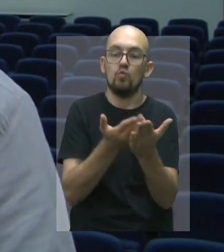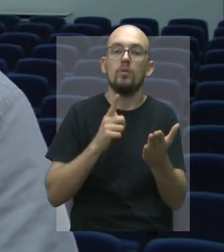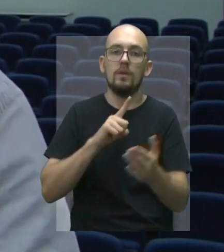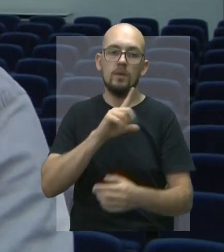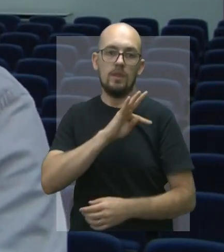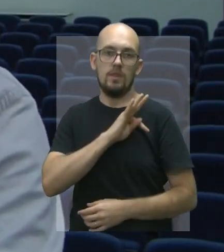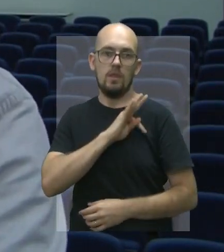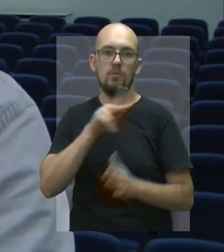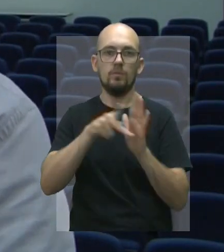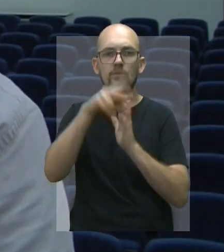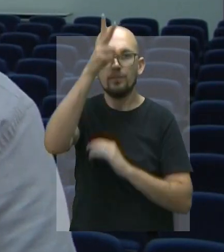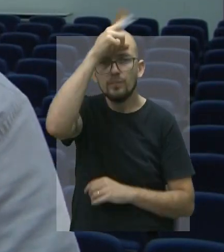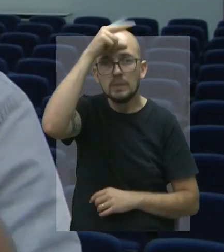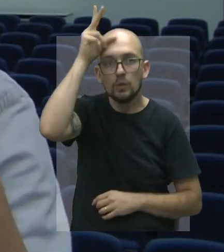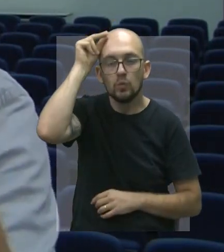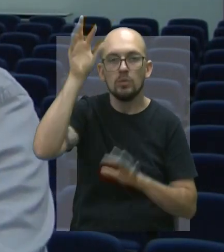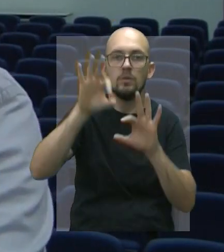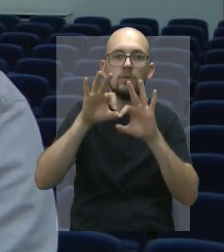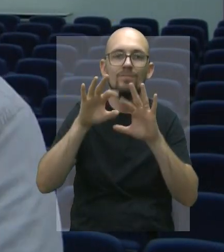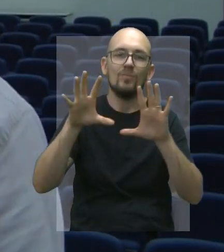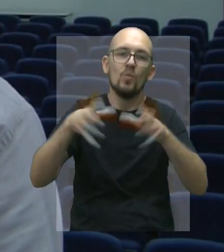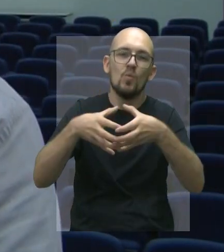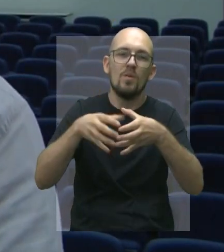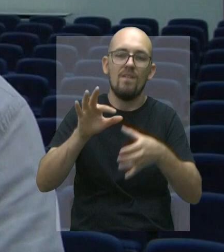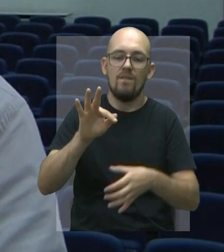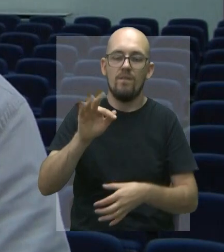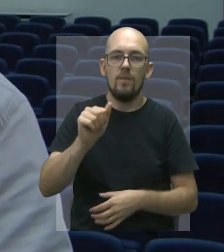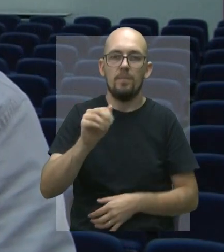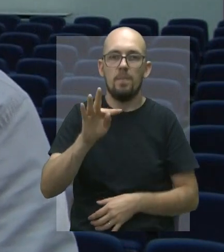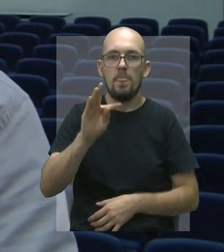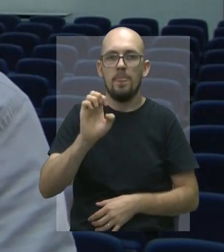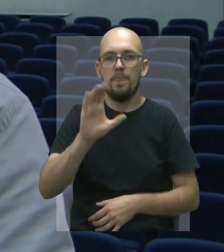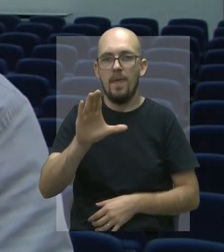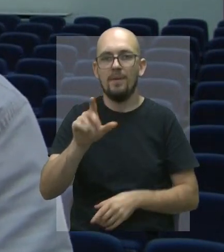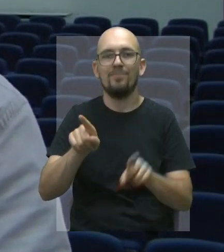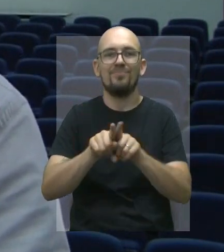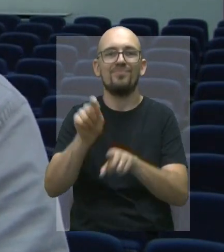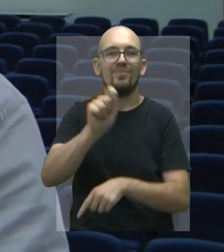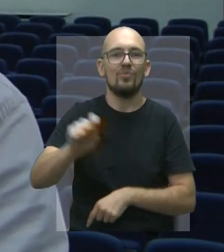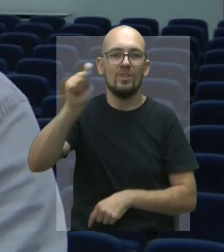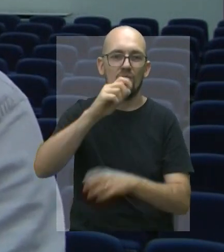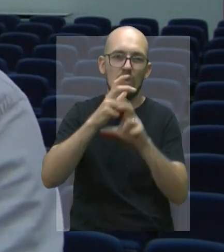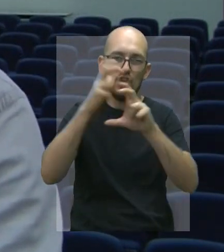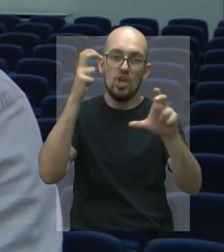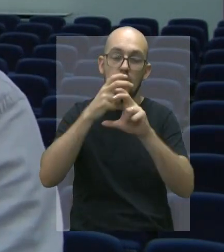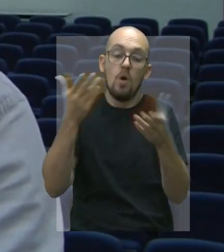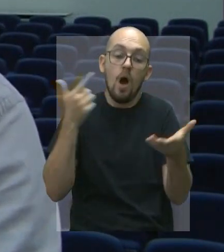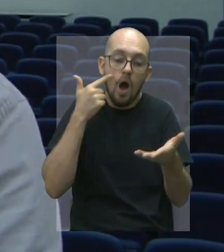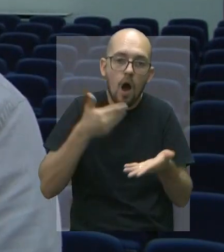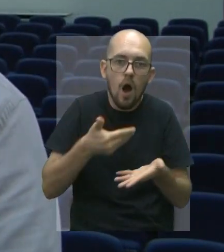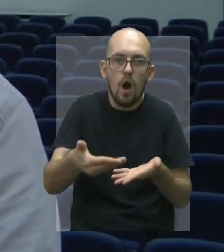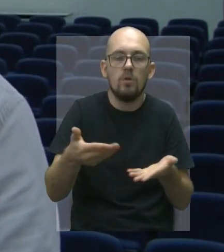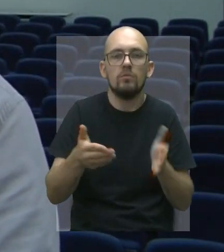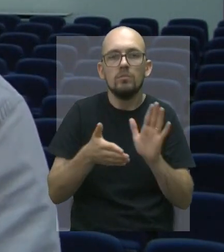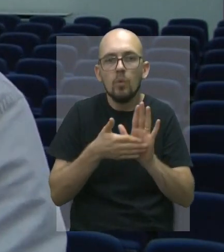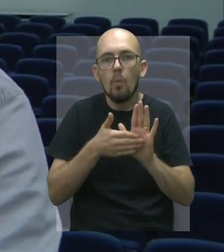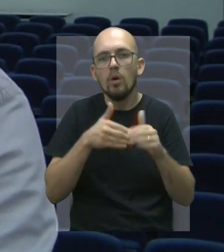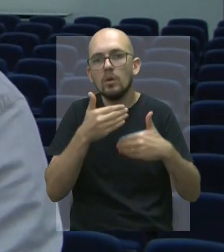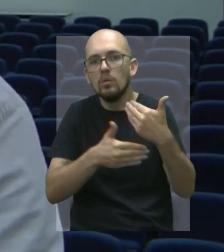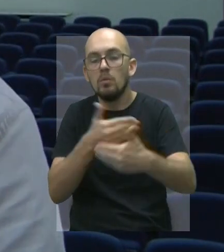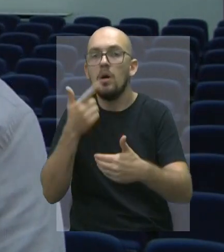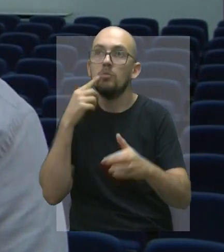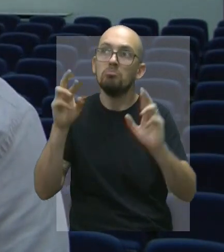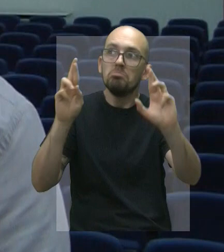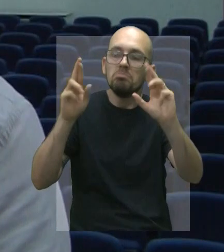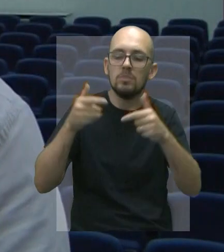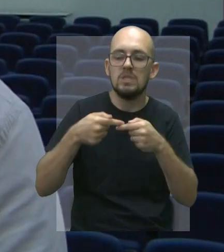tanto da prefeitura, da própria FATEC, da Associação dos Engenheiros, e a gente vai a partir daí chegando a uma proposta. Eu espero nas